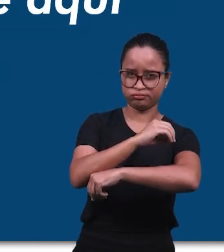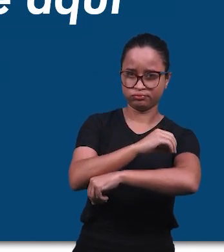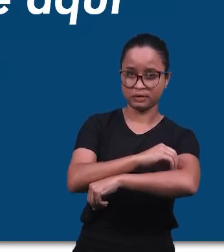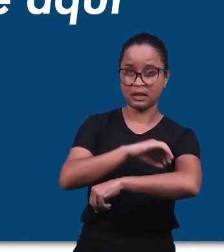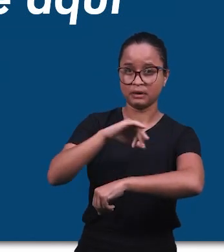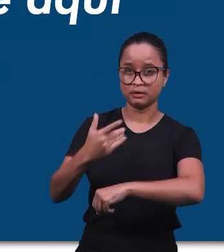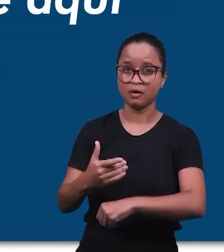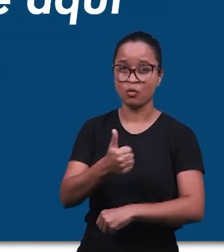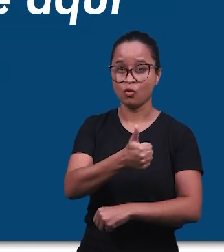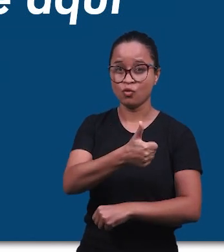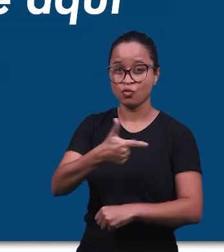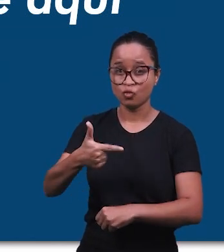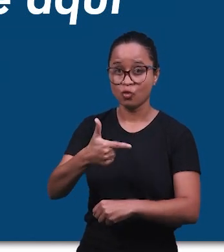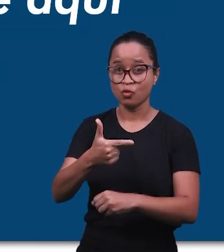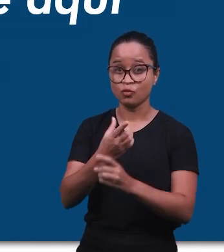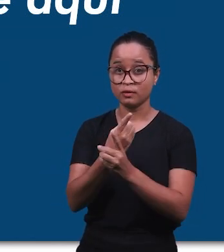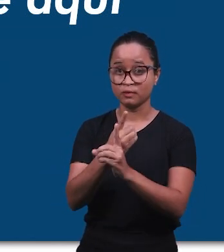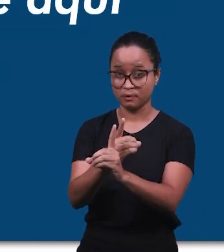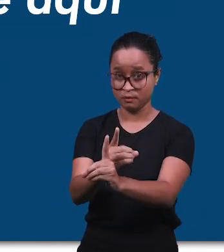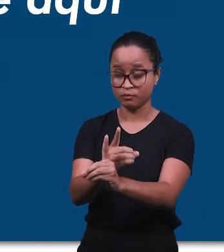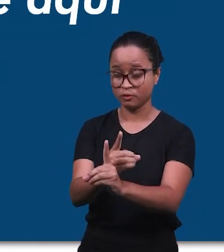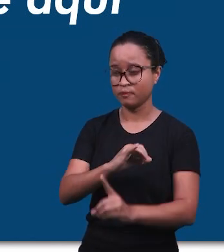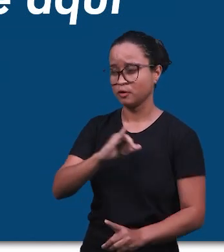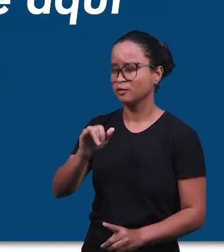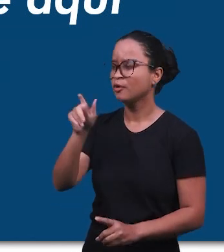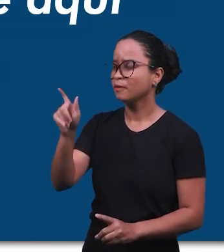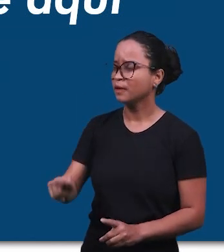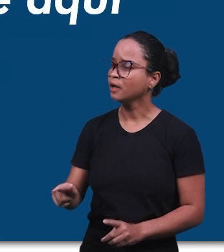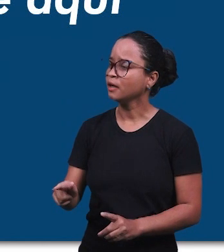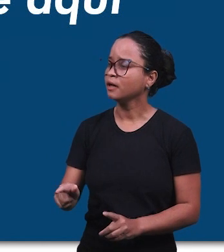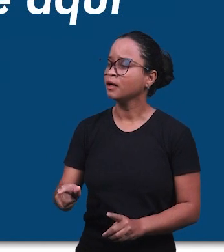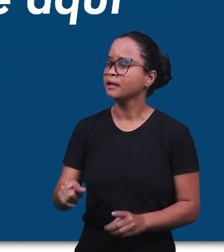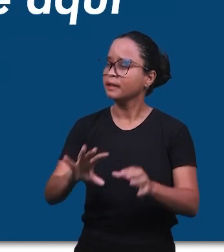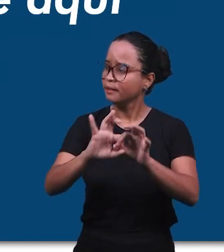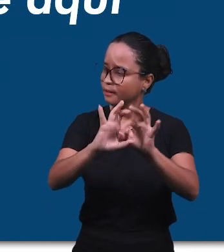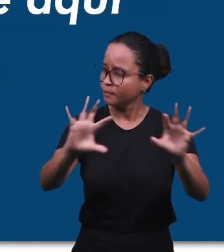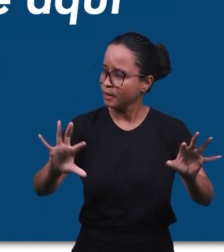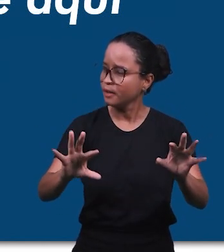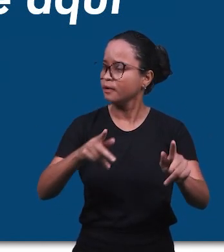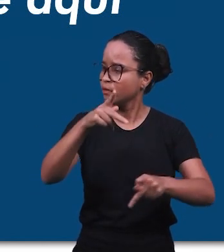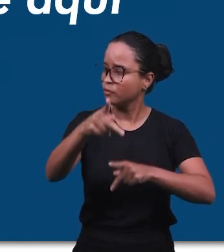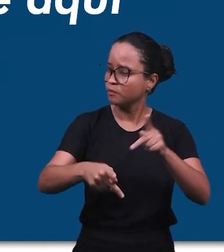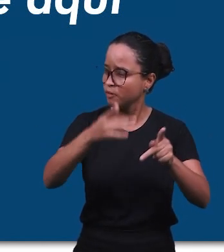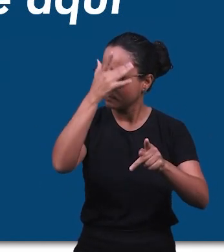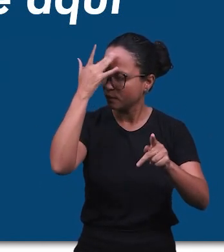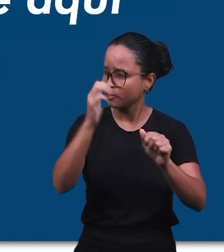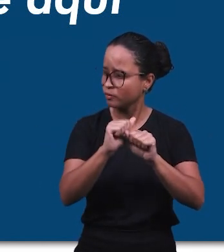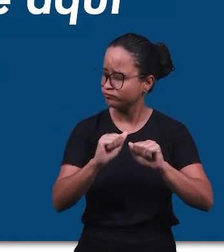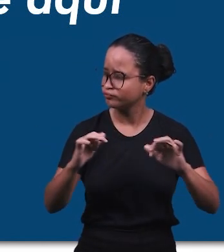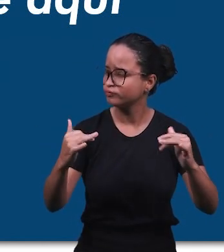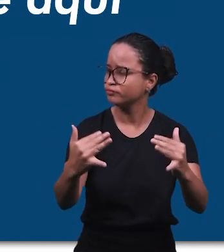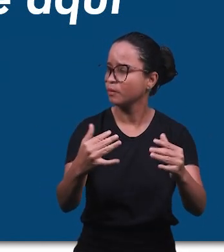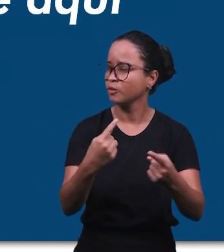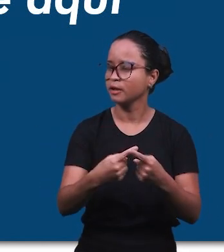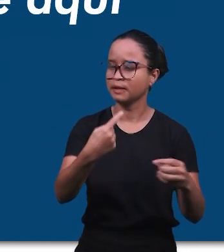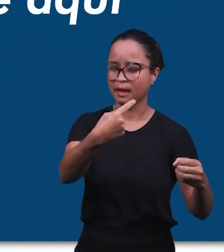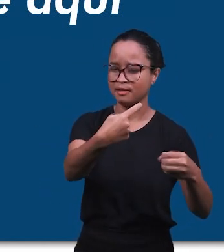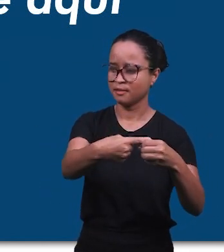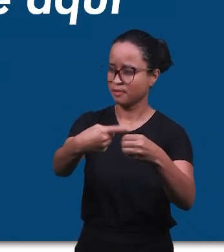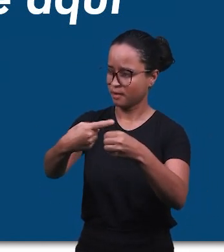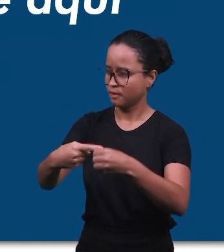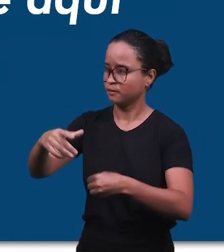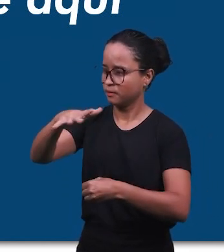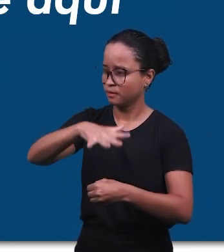12, disseram-lhe: Despede a multidão, para que, indo aos lugares e aldeias em